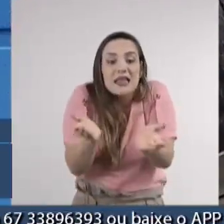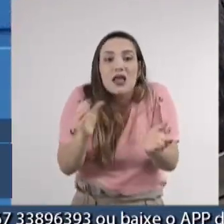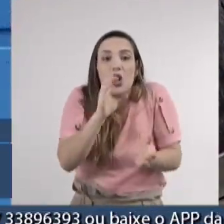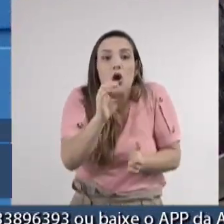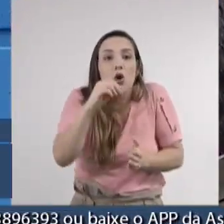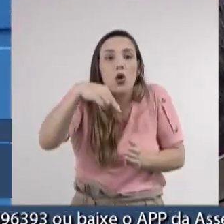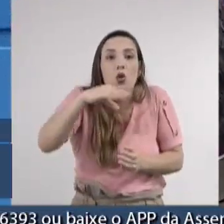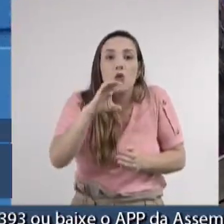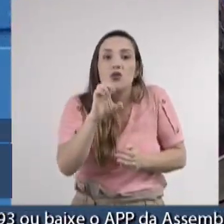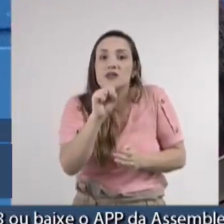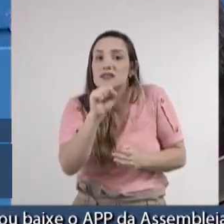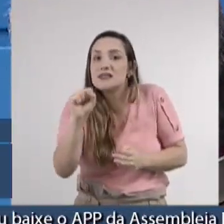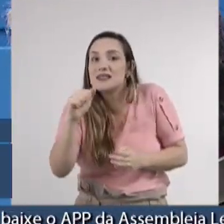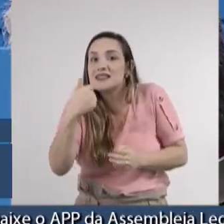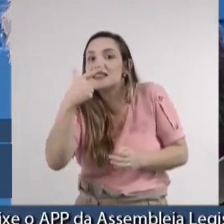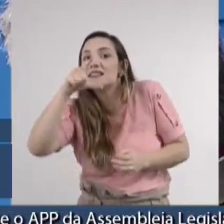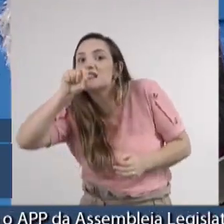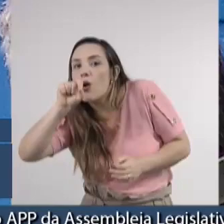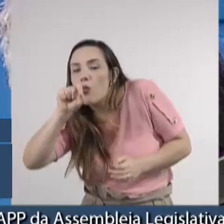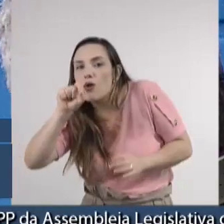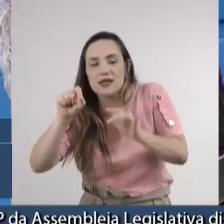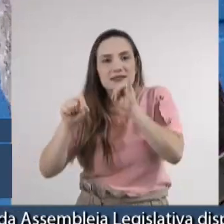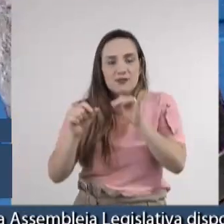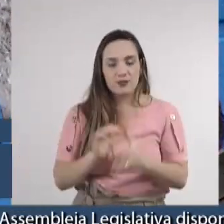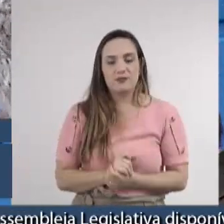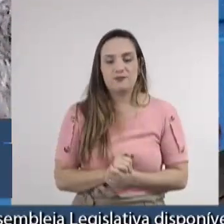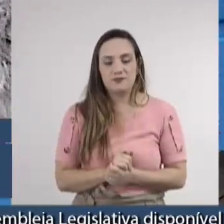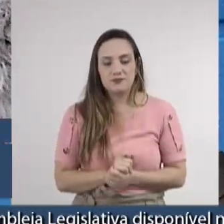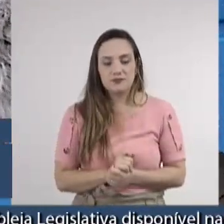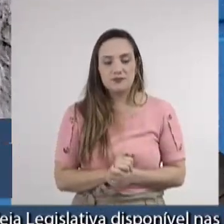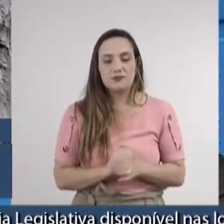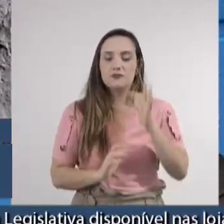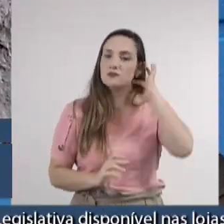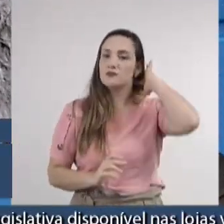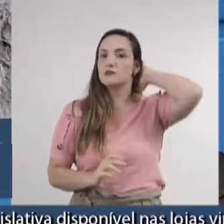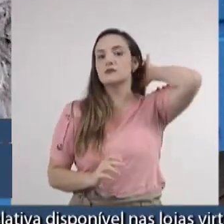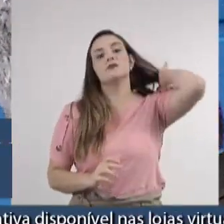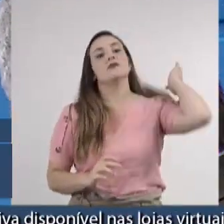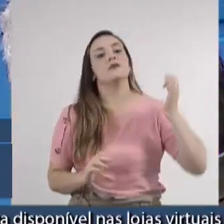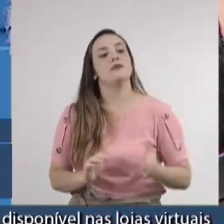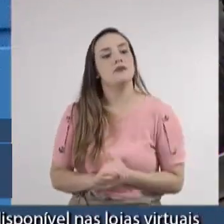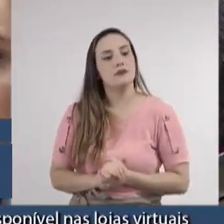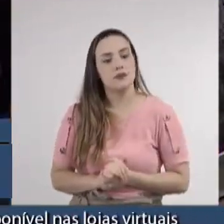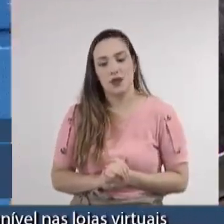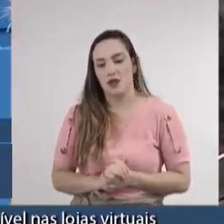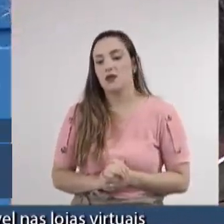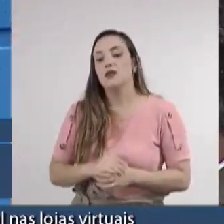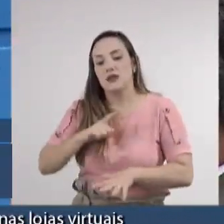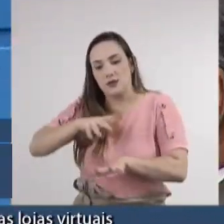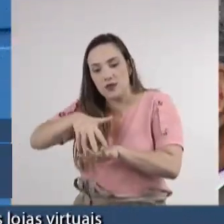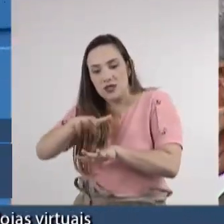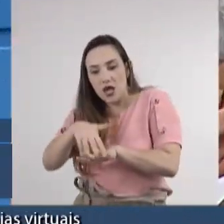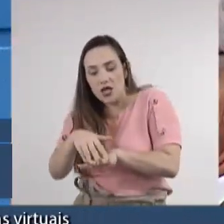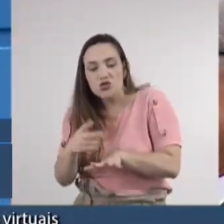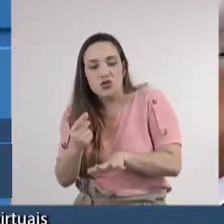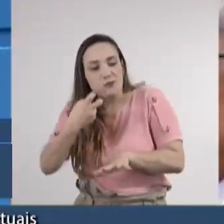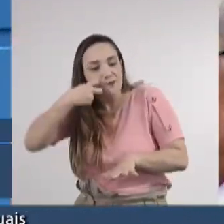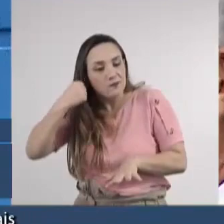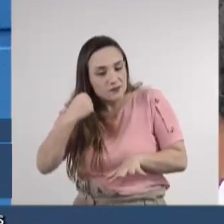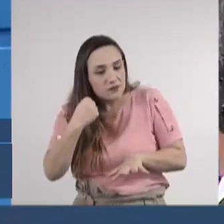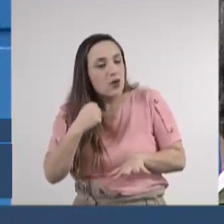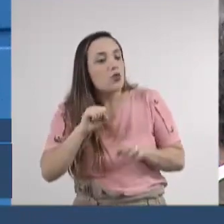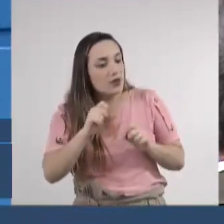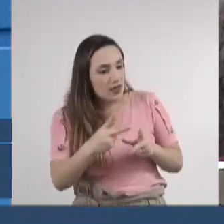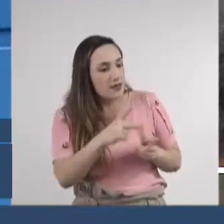concessão, uma parceria? A concessão é o custo do serviço que vai ser feito pela arrecadação que pretende ser em 30 anos,